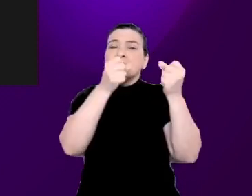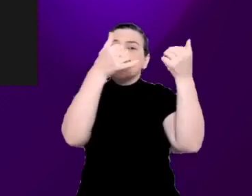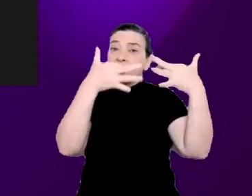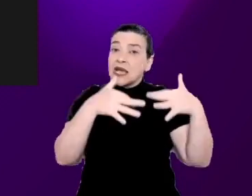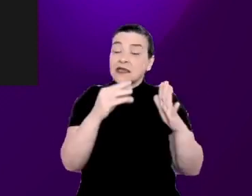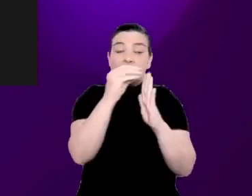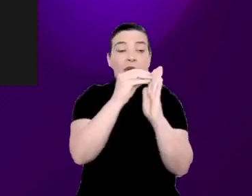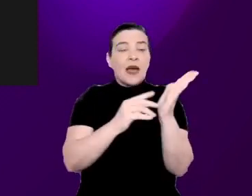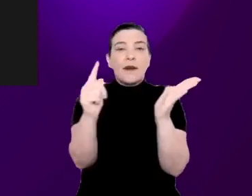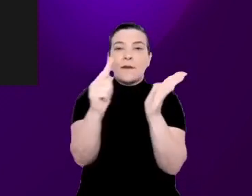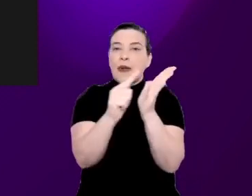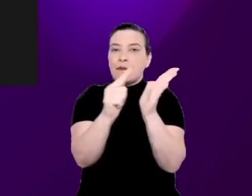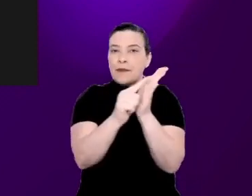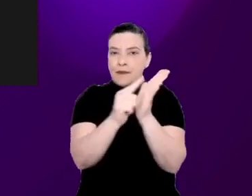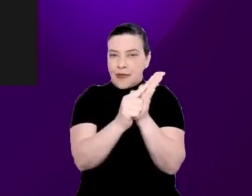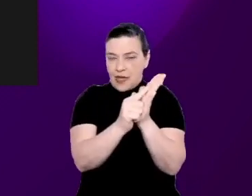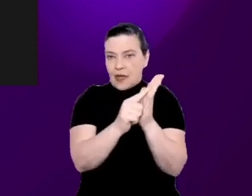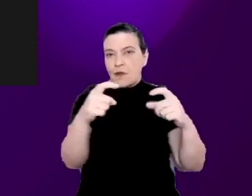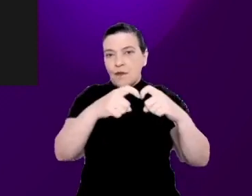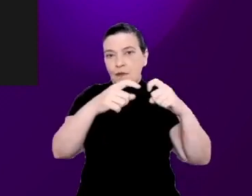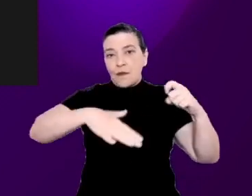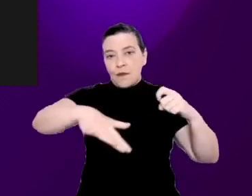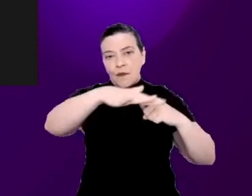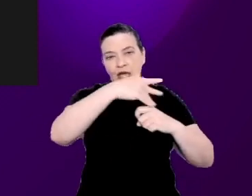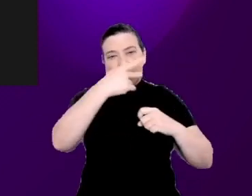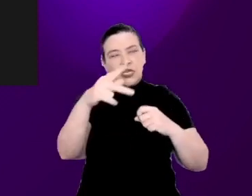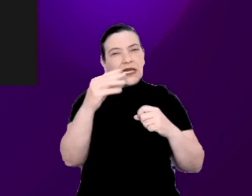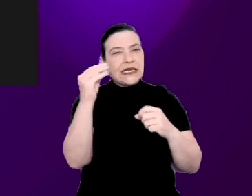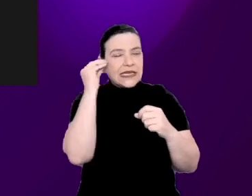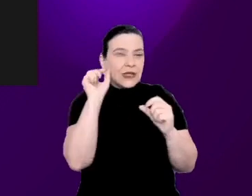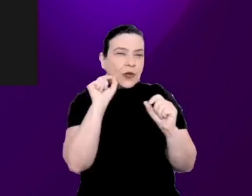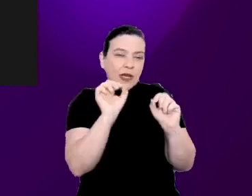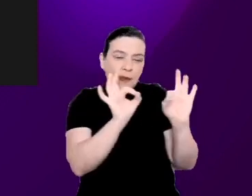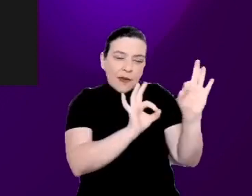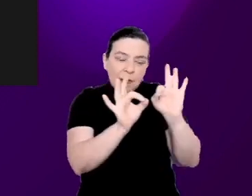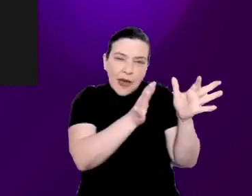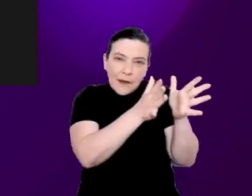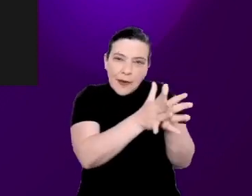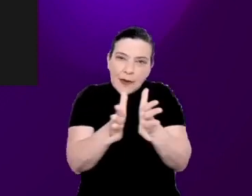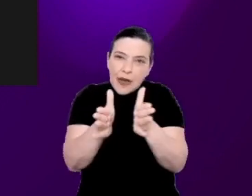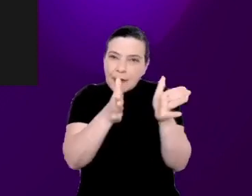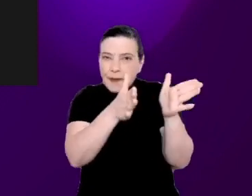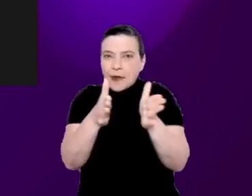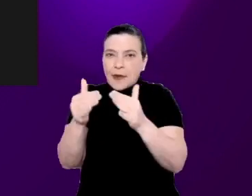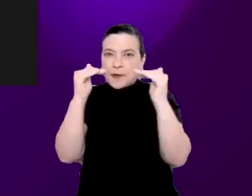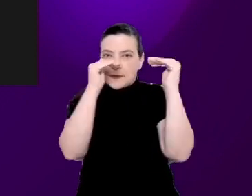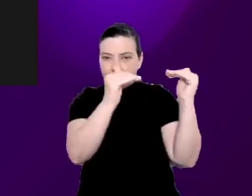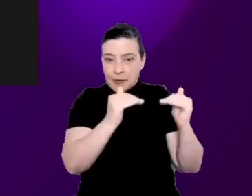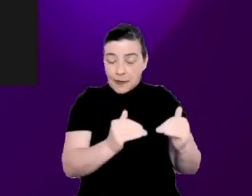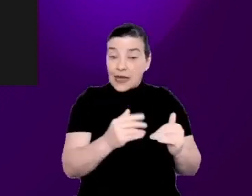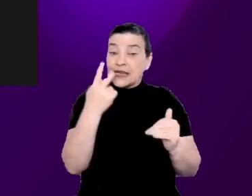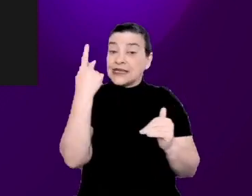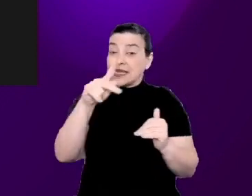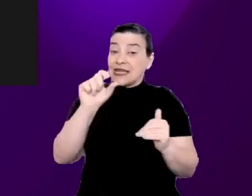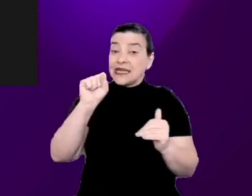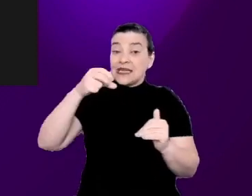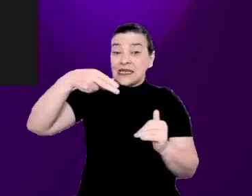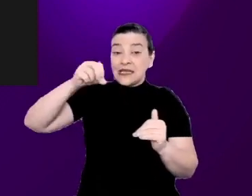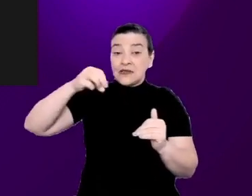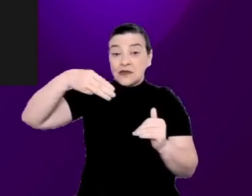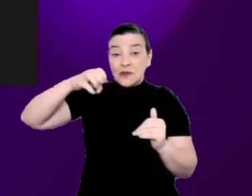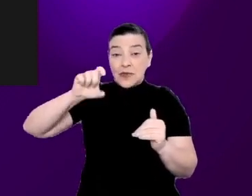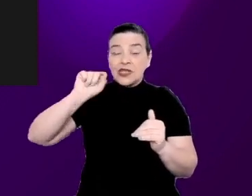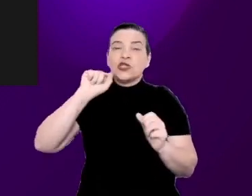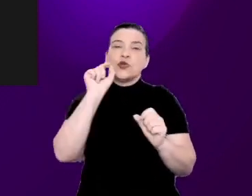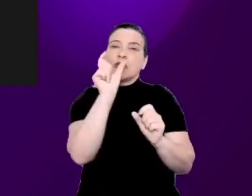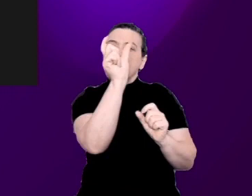documentação clínica. Ele tenta sistematizar e organizar o processo assistencial. Ele é considerado o sistema de terminologia